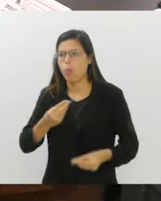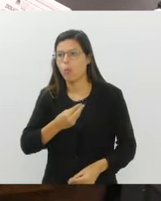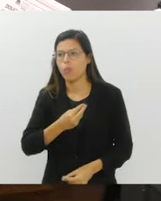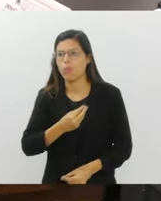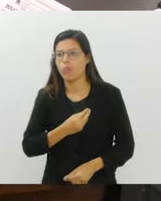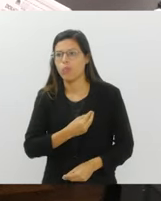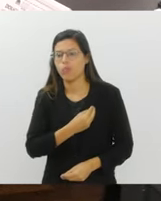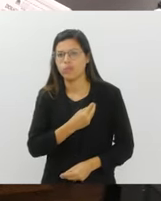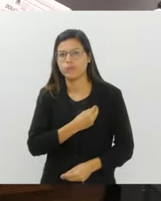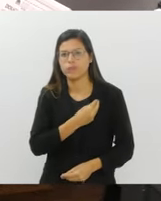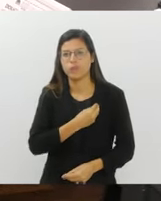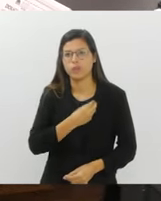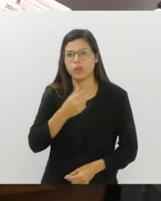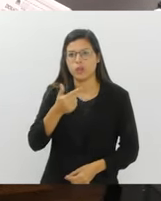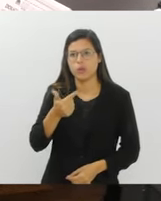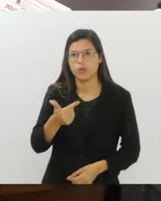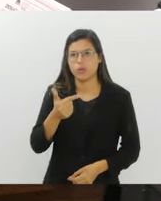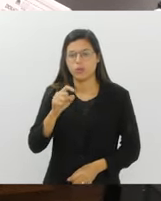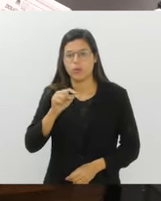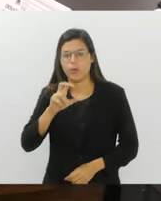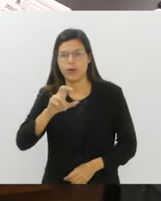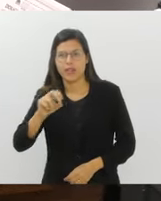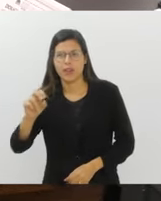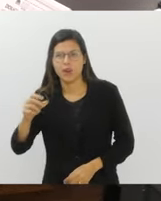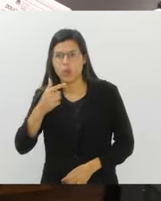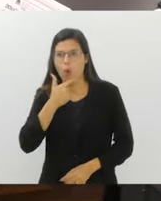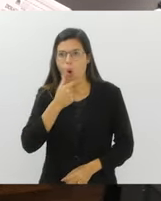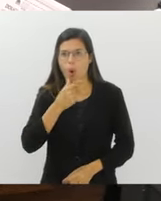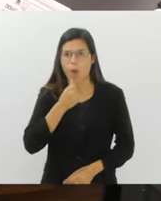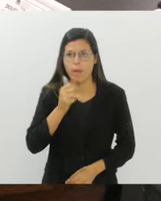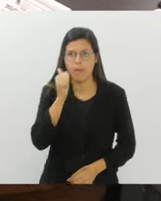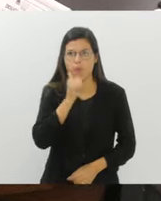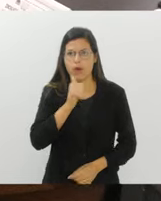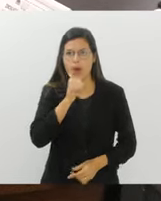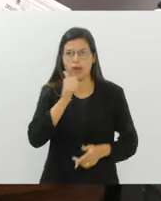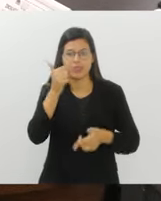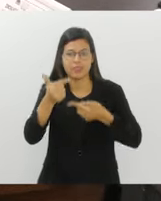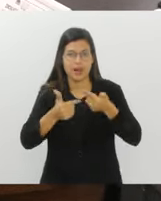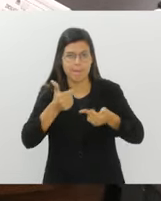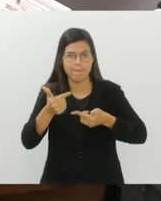desses 2.500 homens e mulheres que trabalham lá dentro?